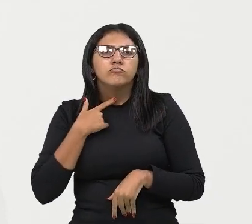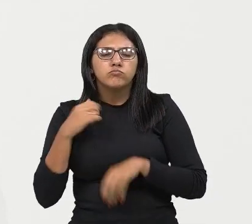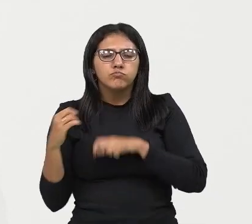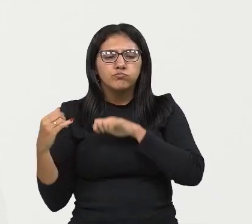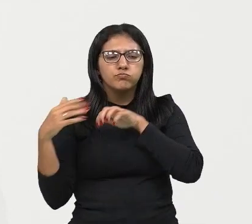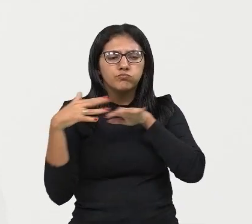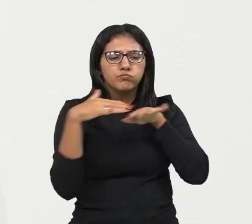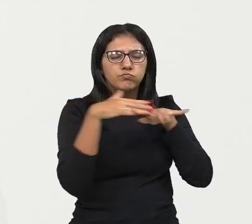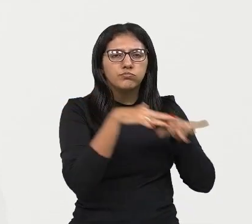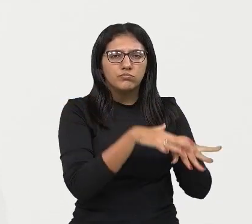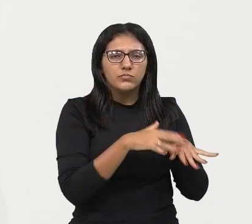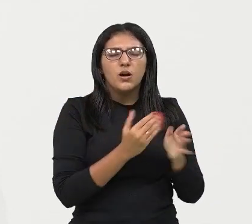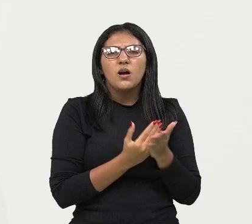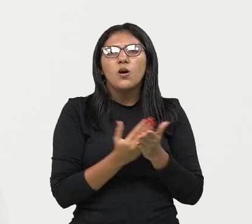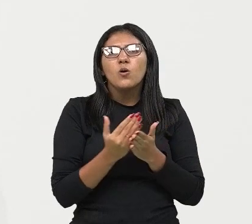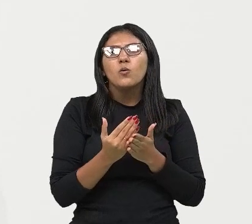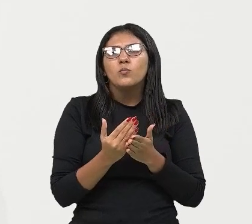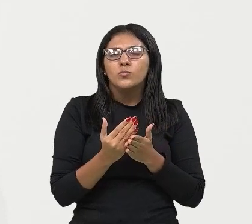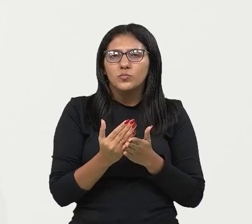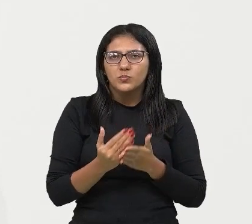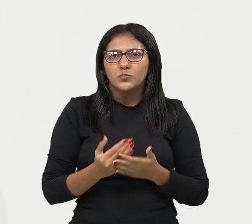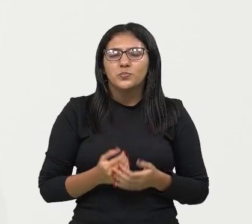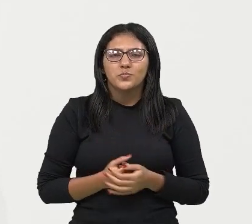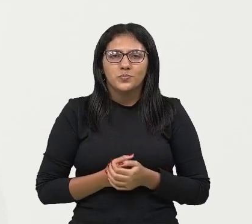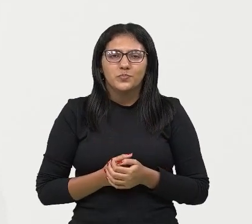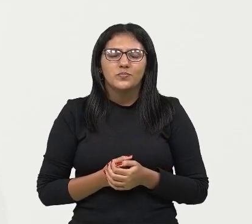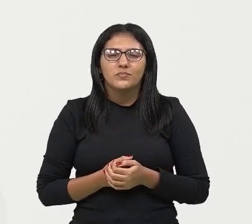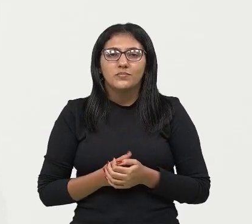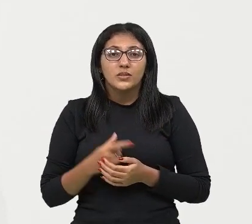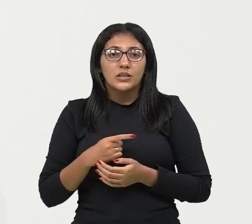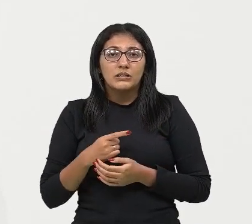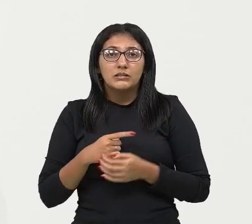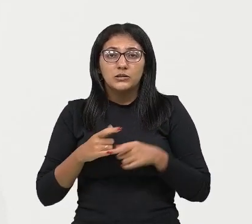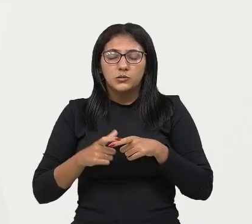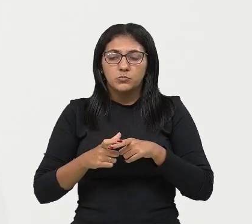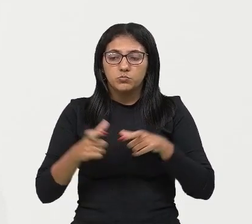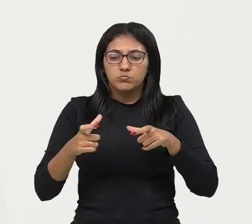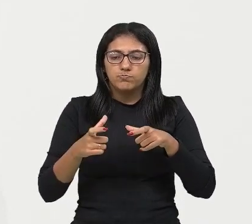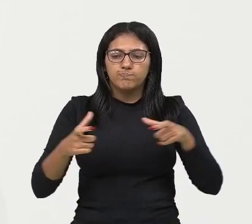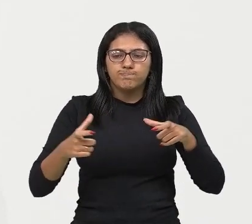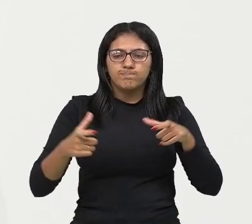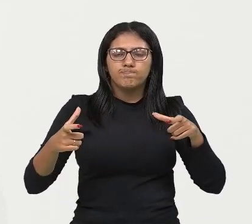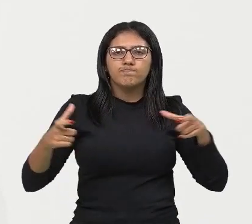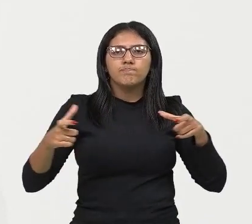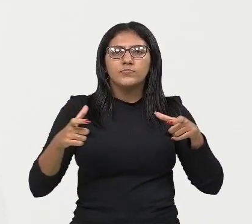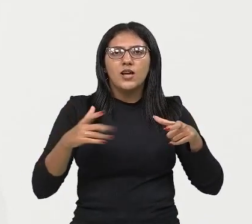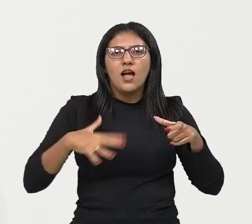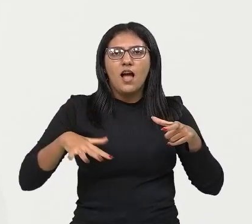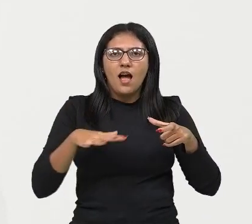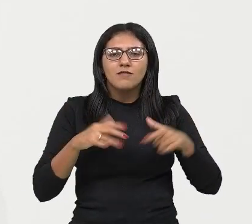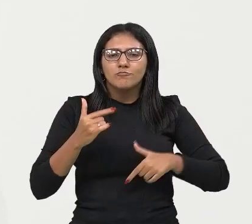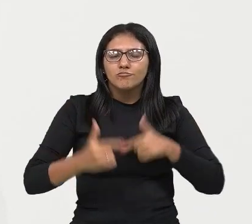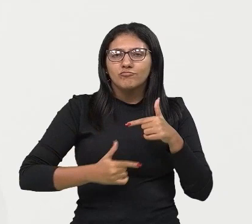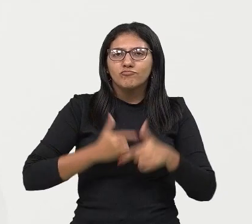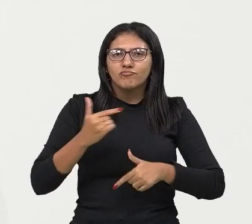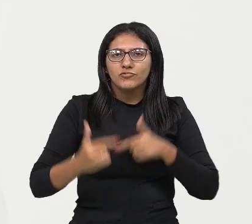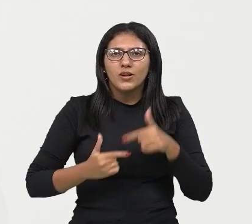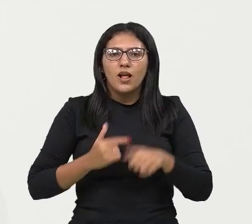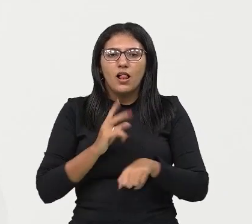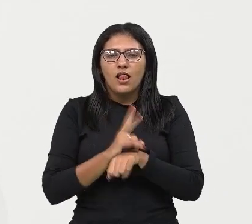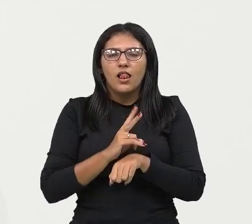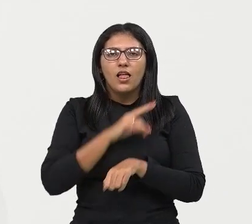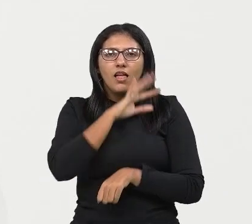Então, começa o quê? Começa a expansão através da atividade